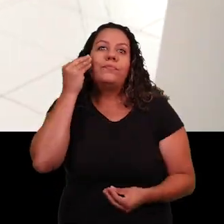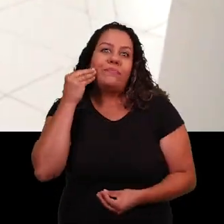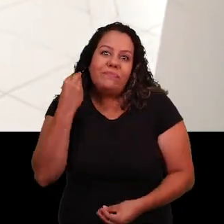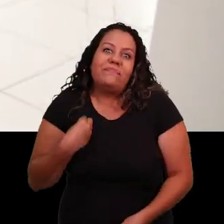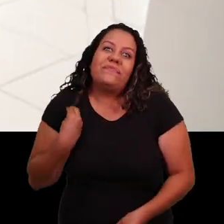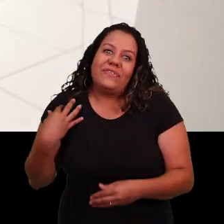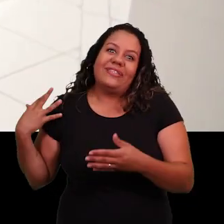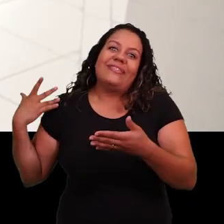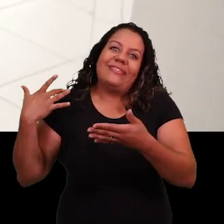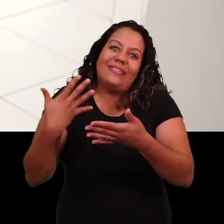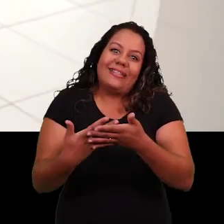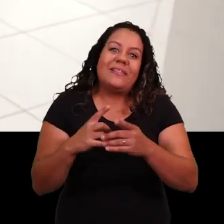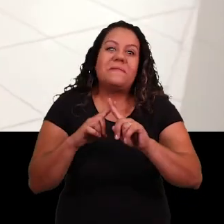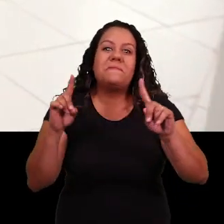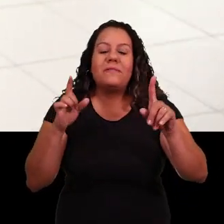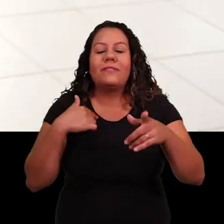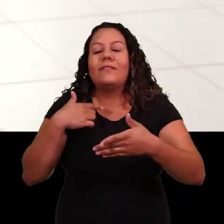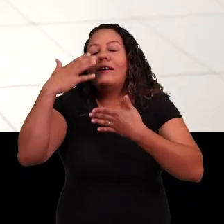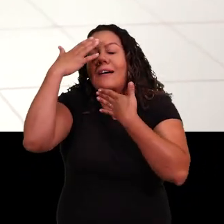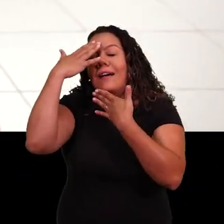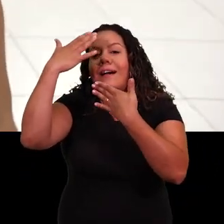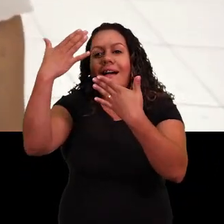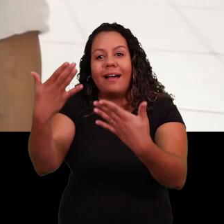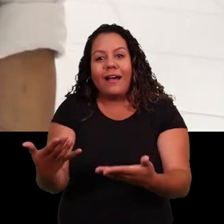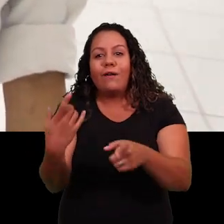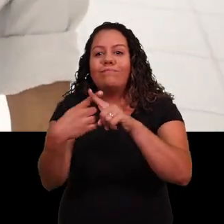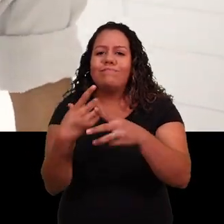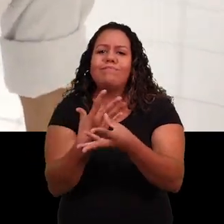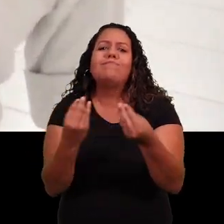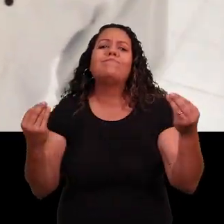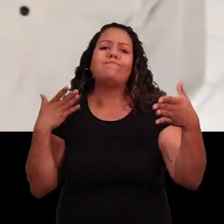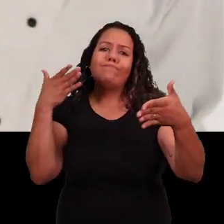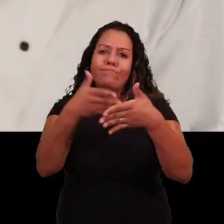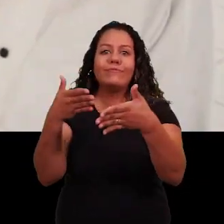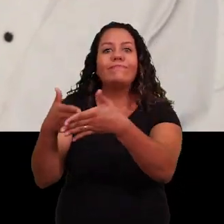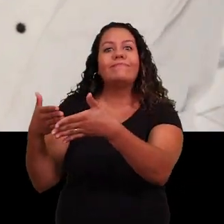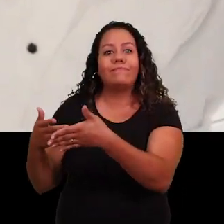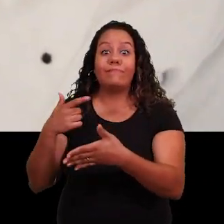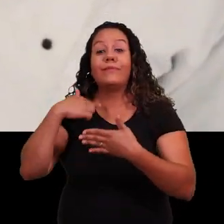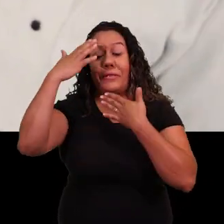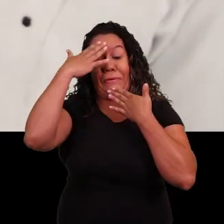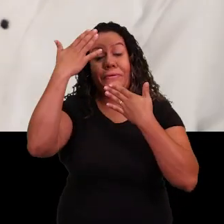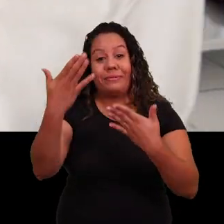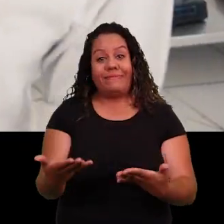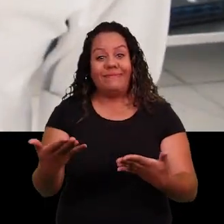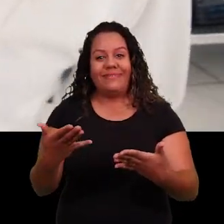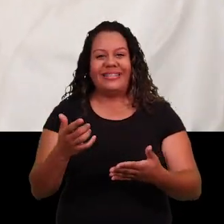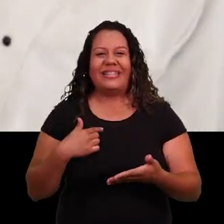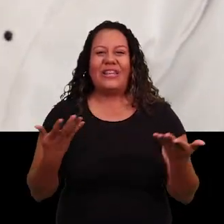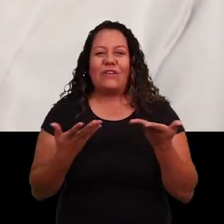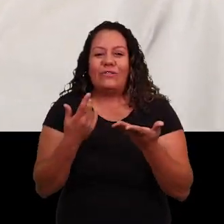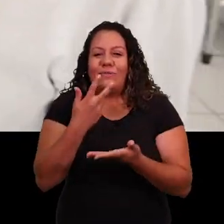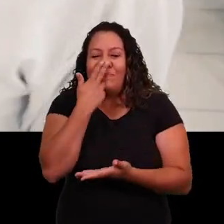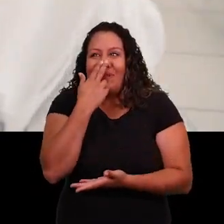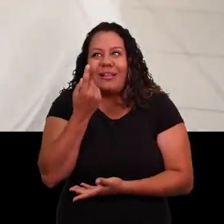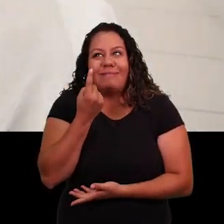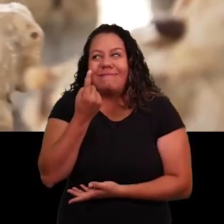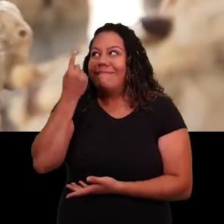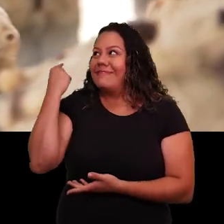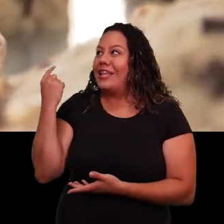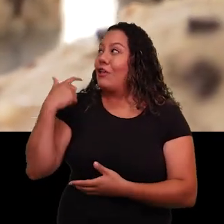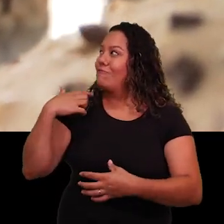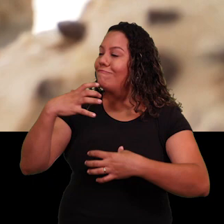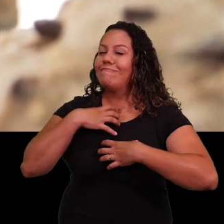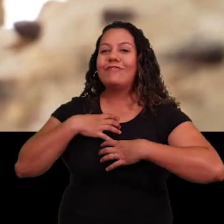Já passei por muita coisa na vida, mas eu agradeço, assim, todos os obstáculos que eu já tive. E